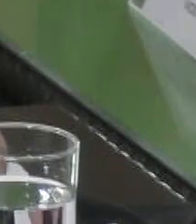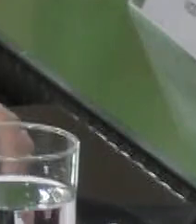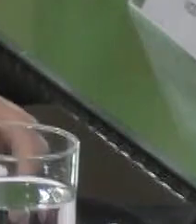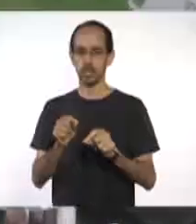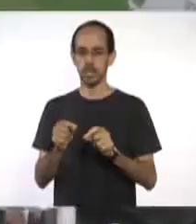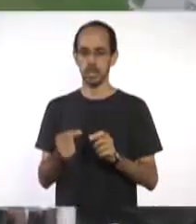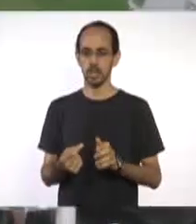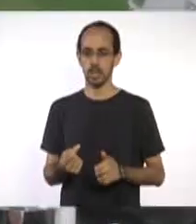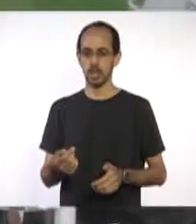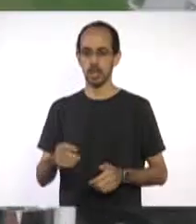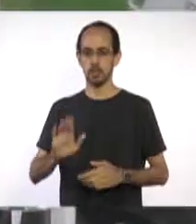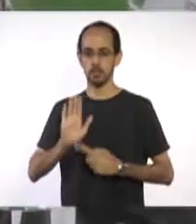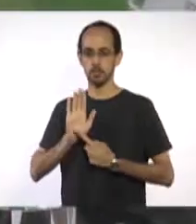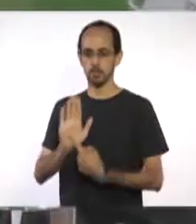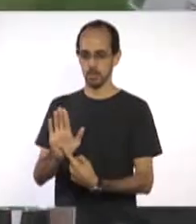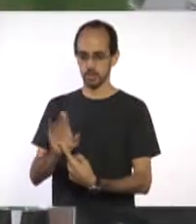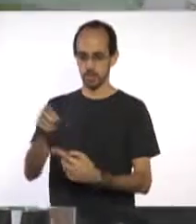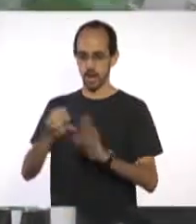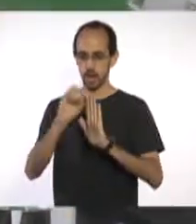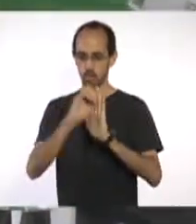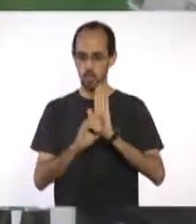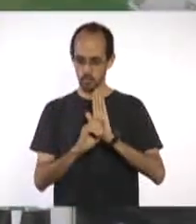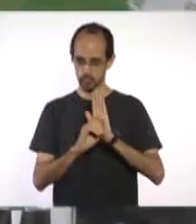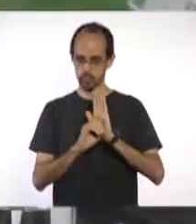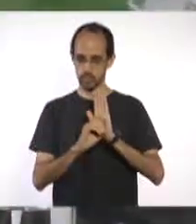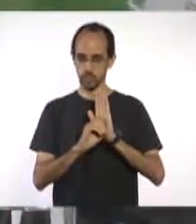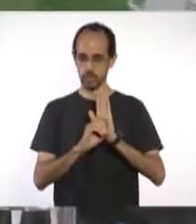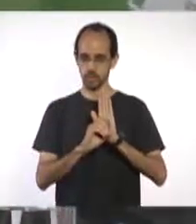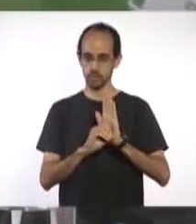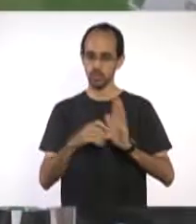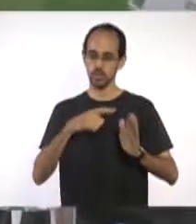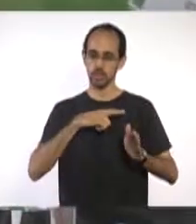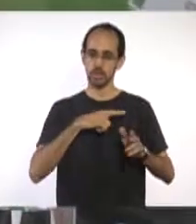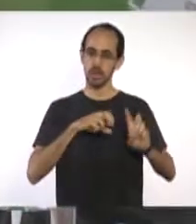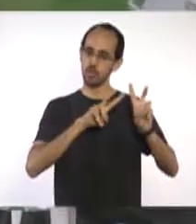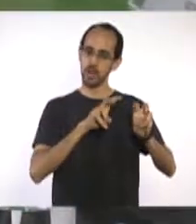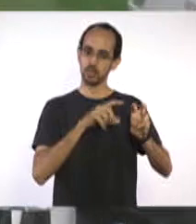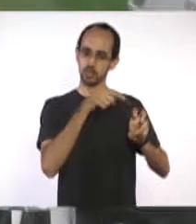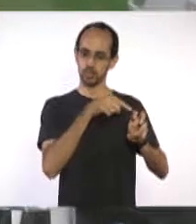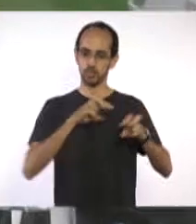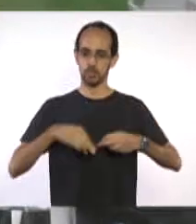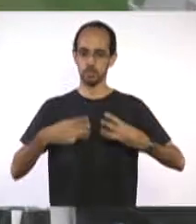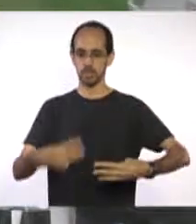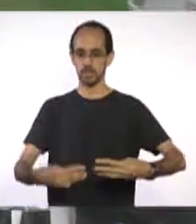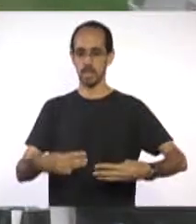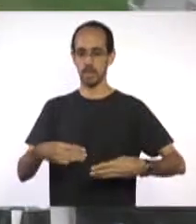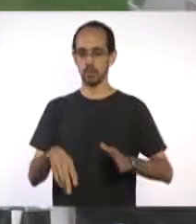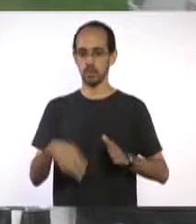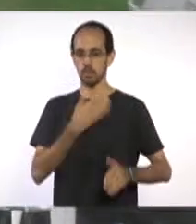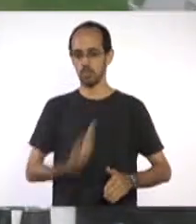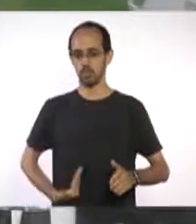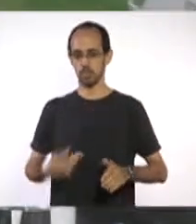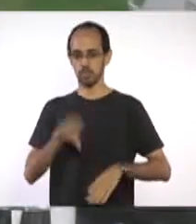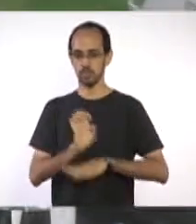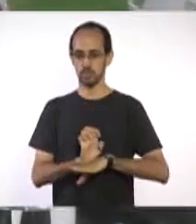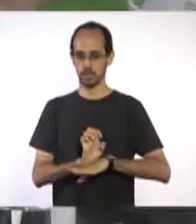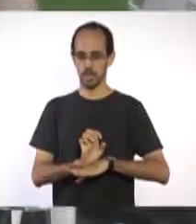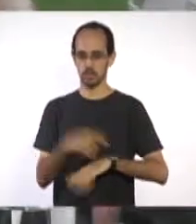ao encaminhamento do ofício com esse teor ao Ministério Público Estadual. Obrigado, deputado Valdec. Eu queria